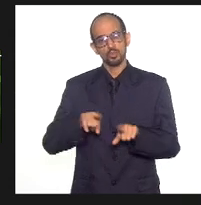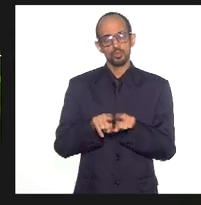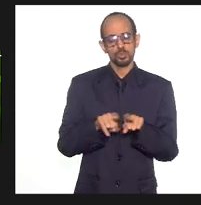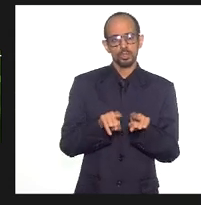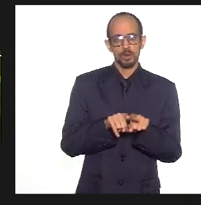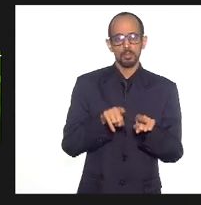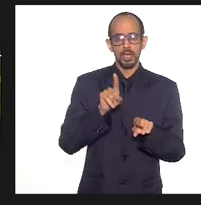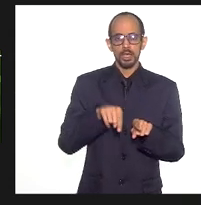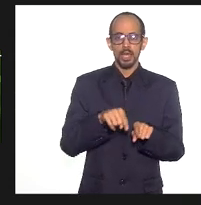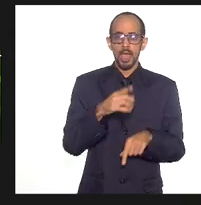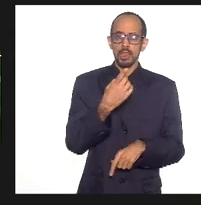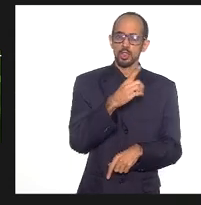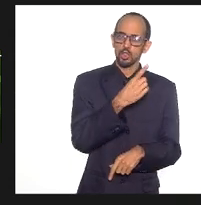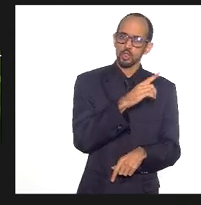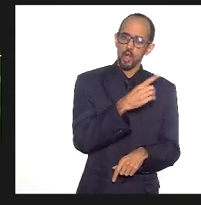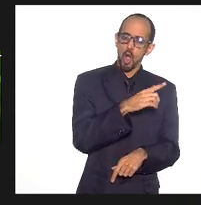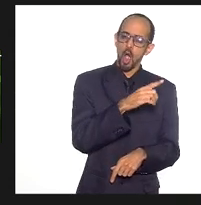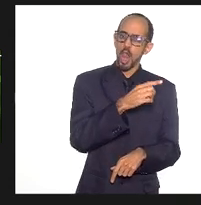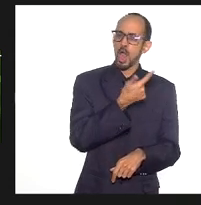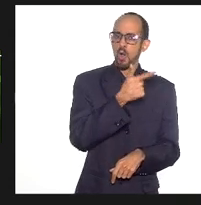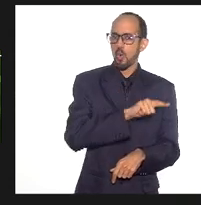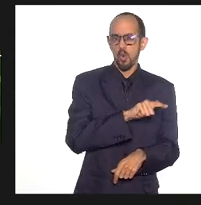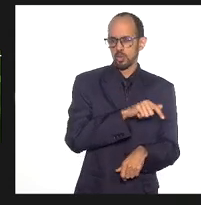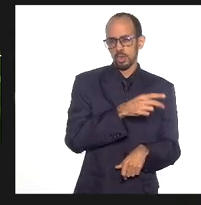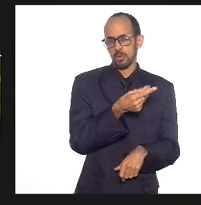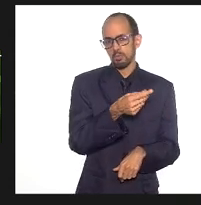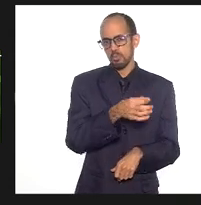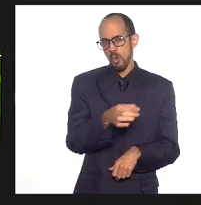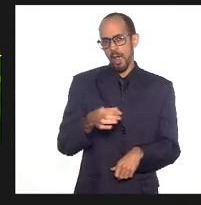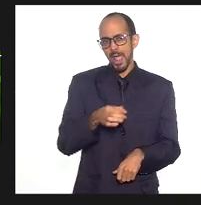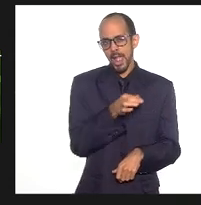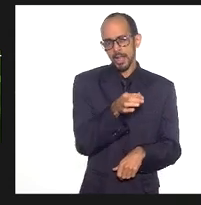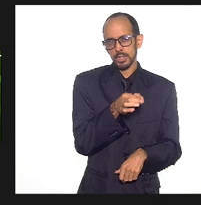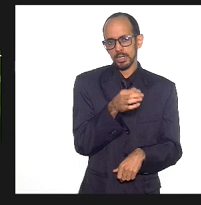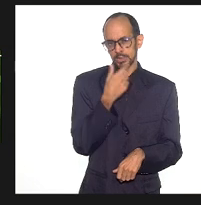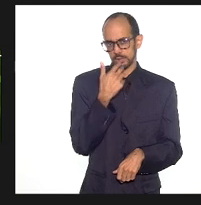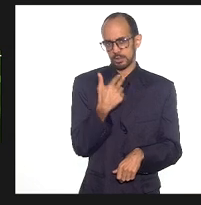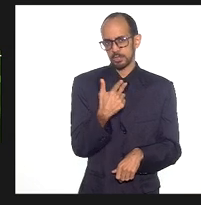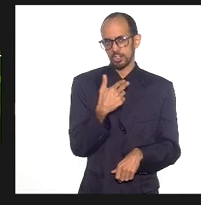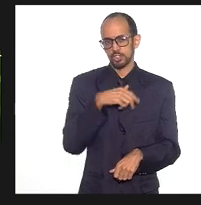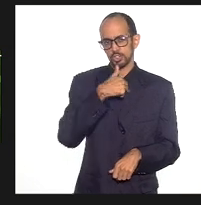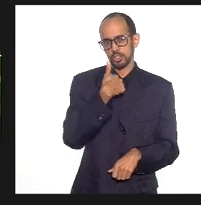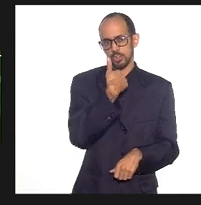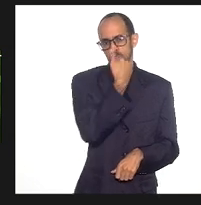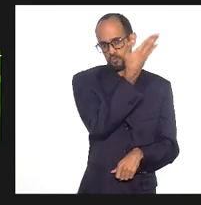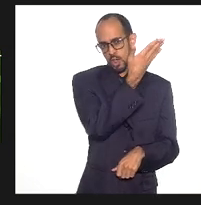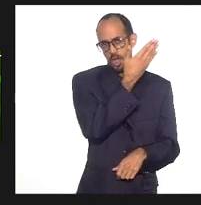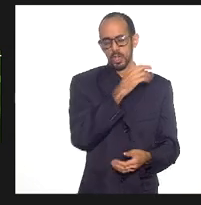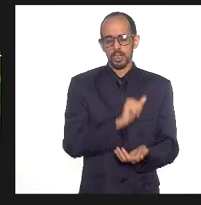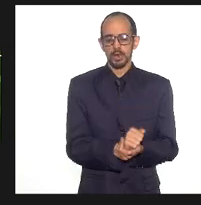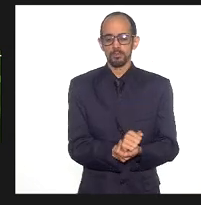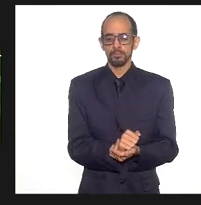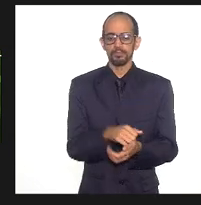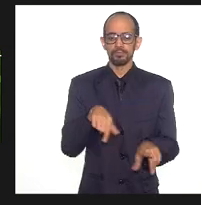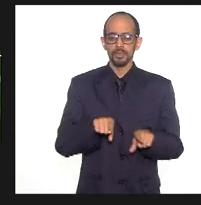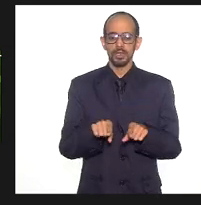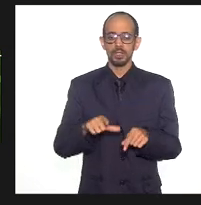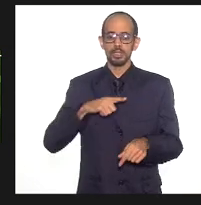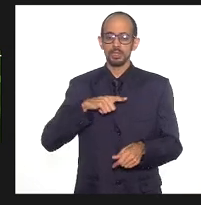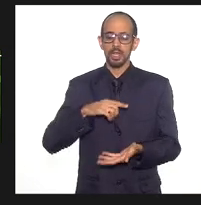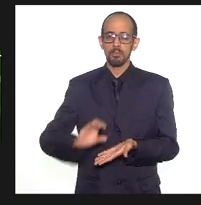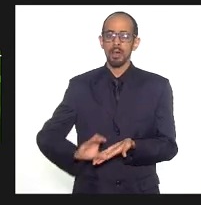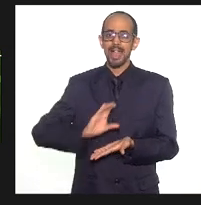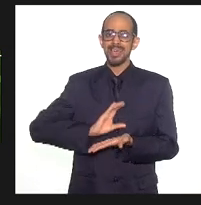moeda estrangeira, gastos importantes e que, portanto, também refletem uma receita líquida